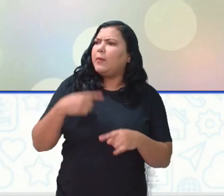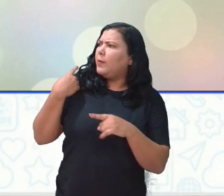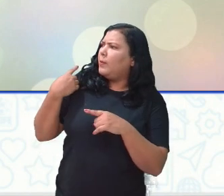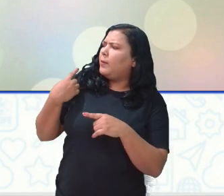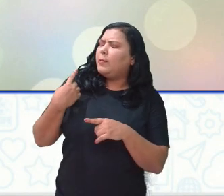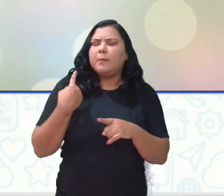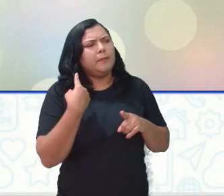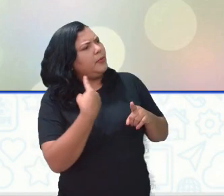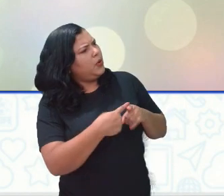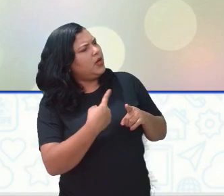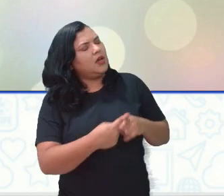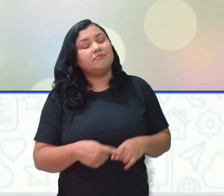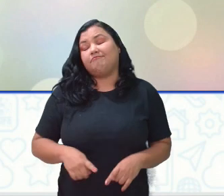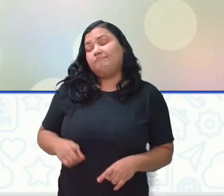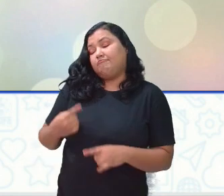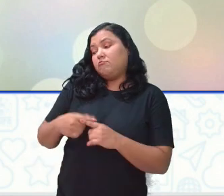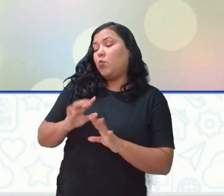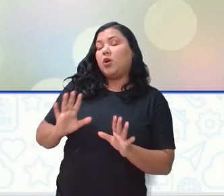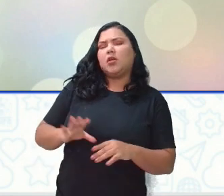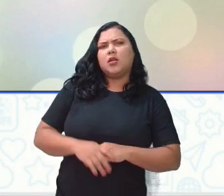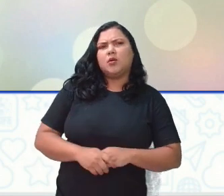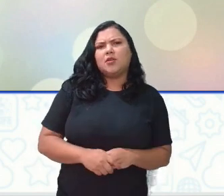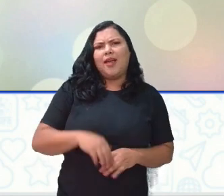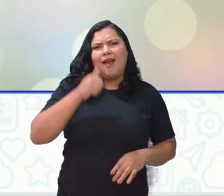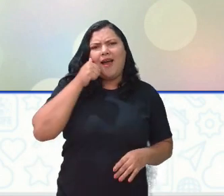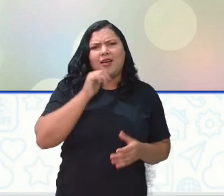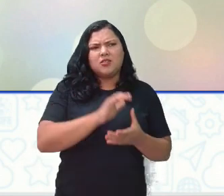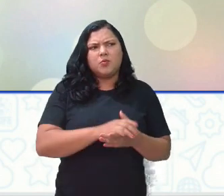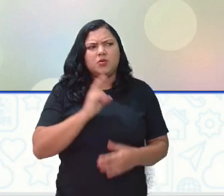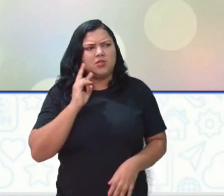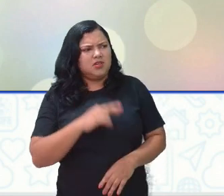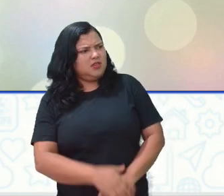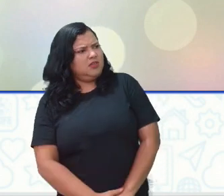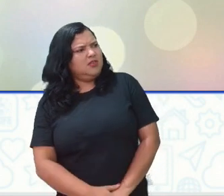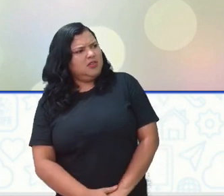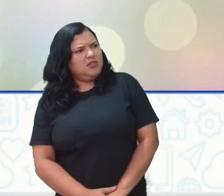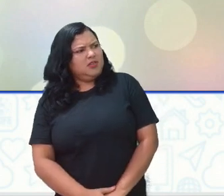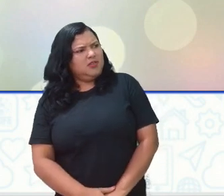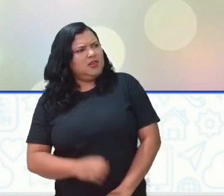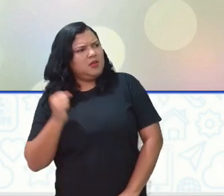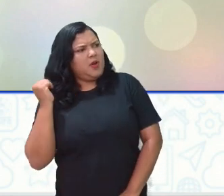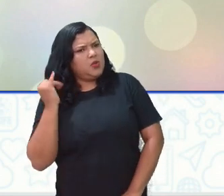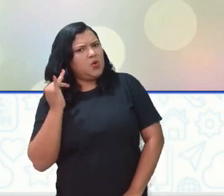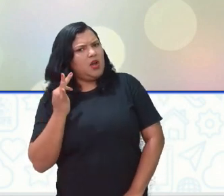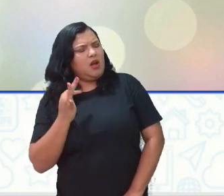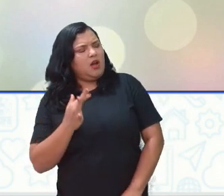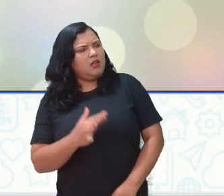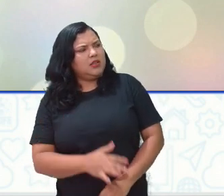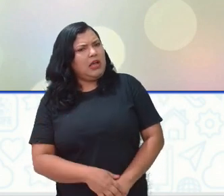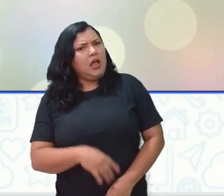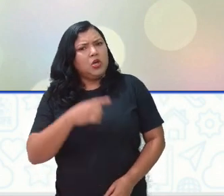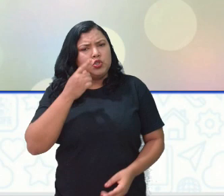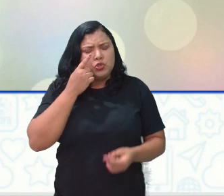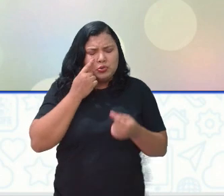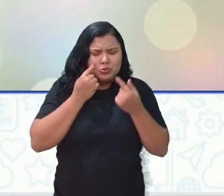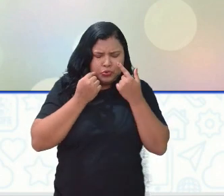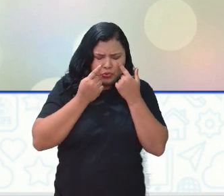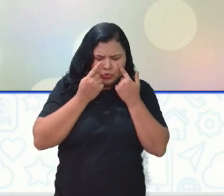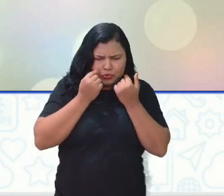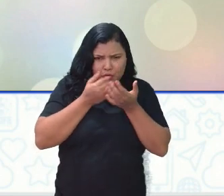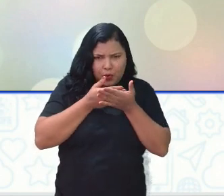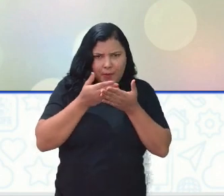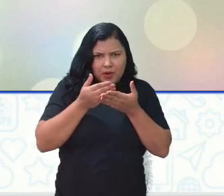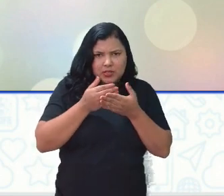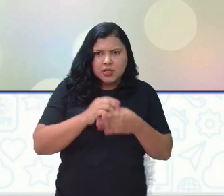Dormiu logo. A mulher passou metade da noite olhando para o nariz de borracha. De madrugada, começou a chorar baixinho.